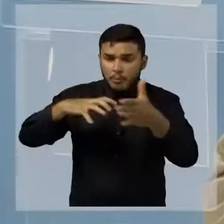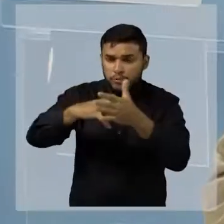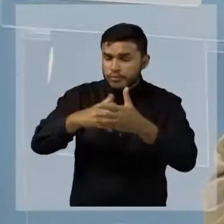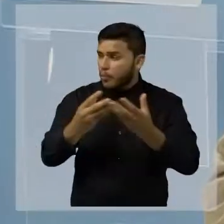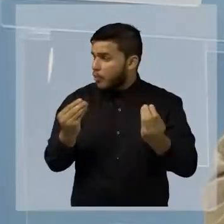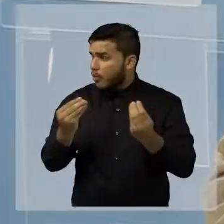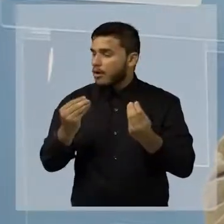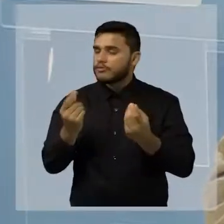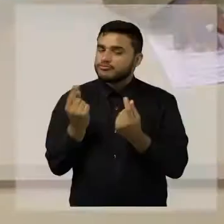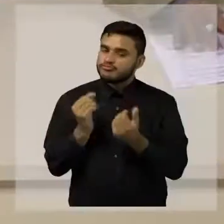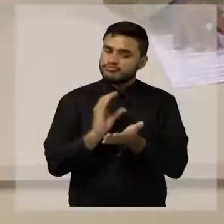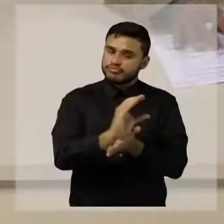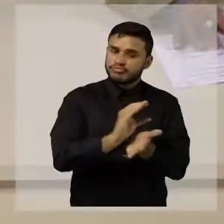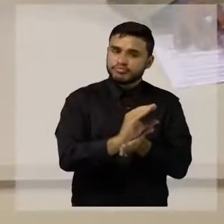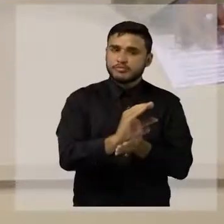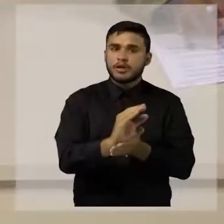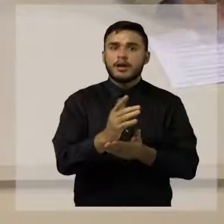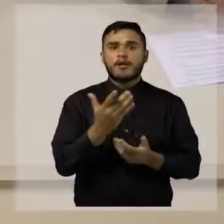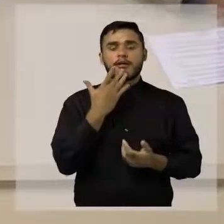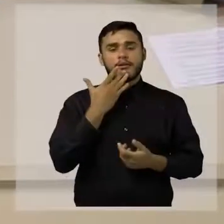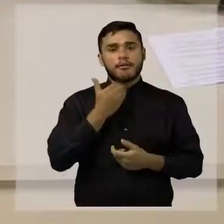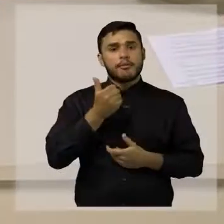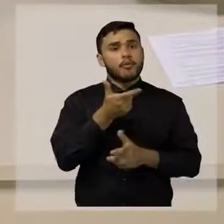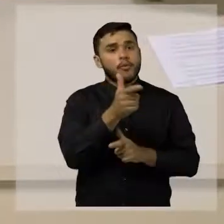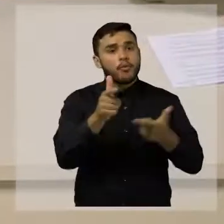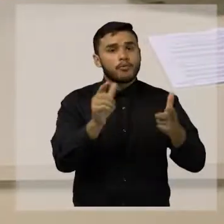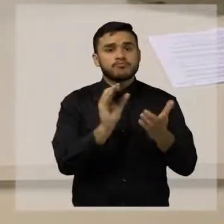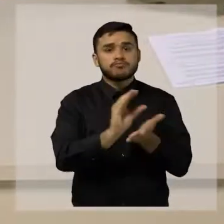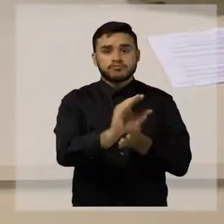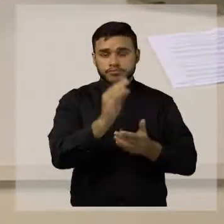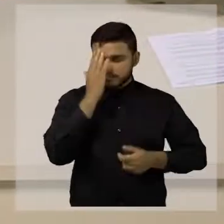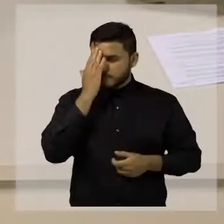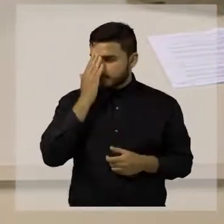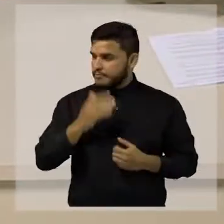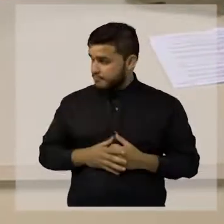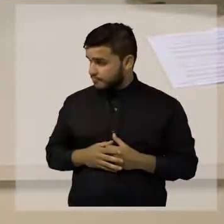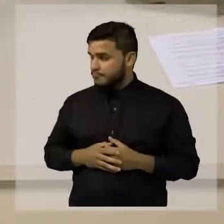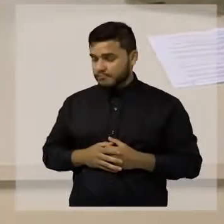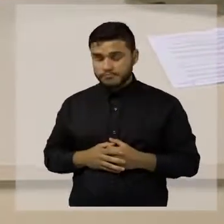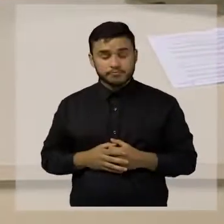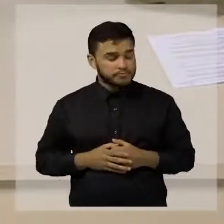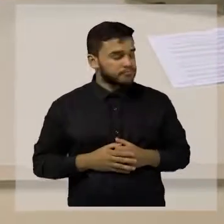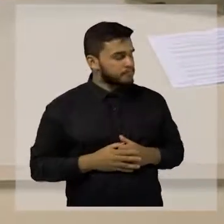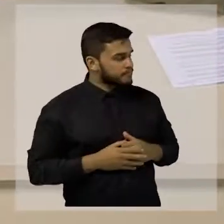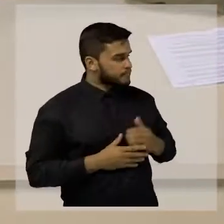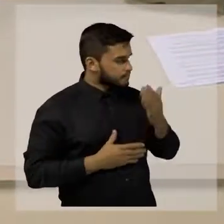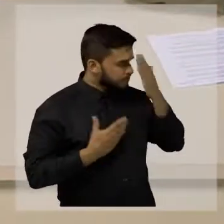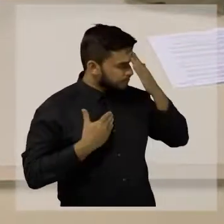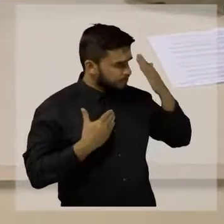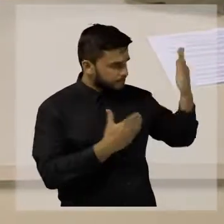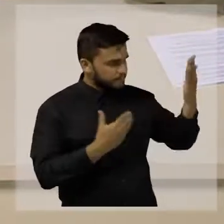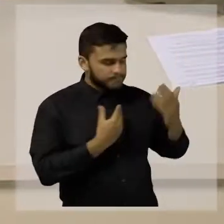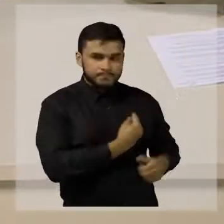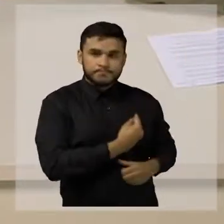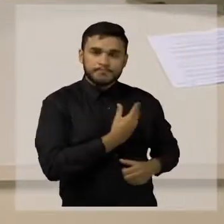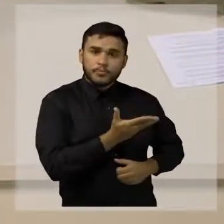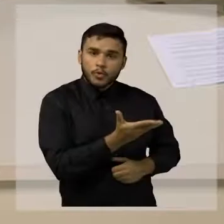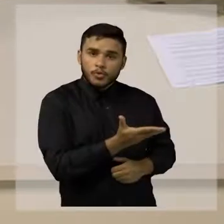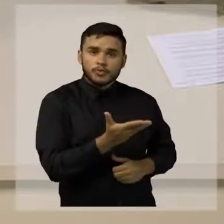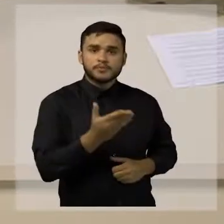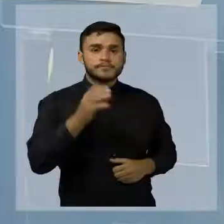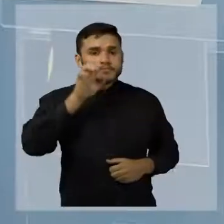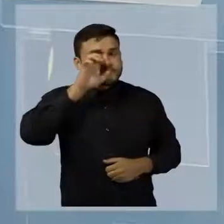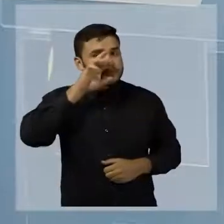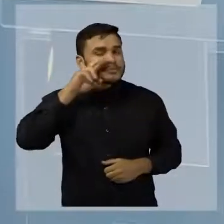bem, nós agradecemos a participação importante do vereador Dr. Heron Moreira, do Partido Progressista, parlamentar